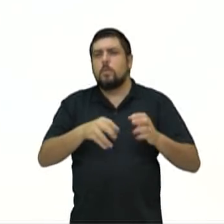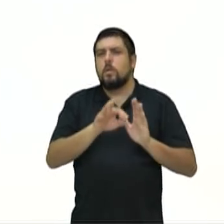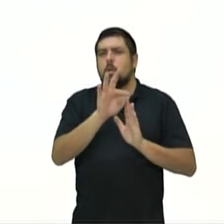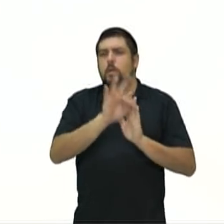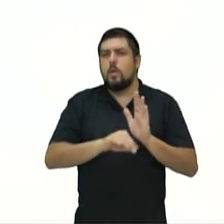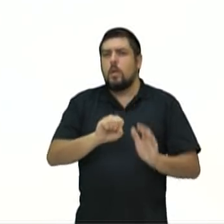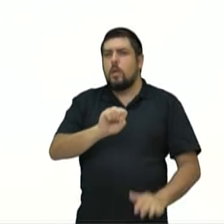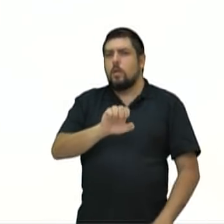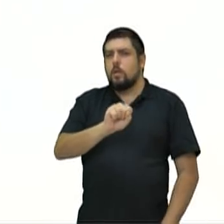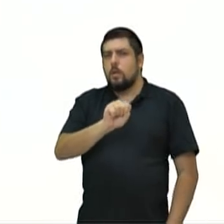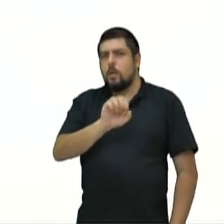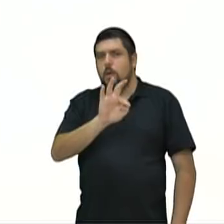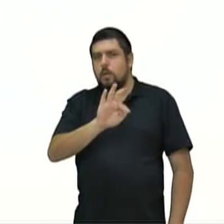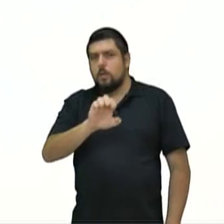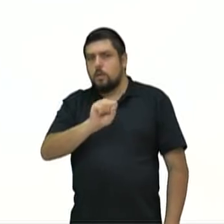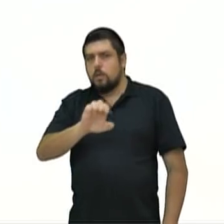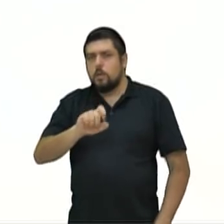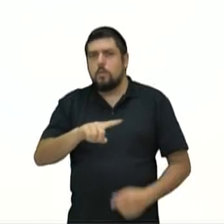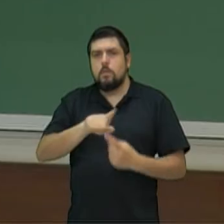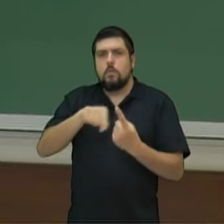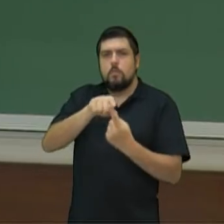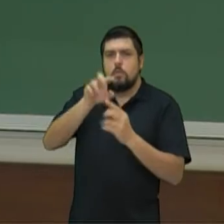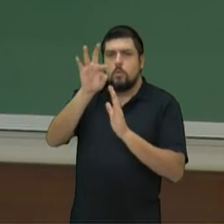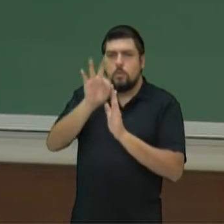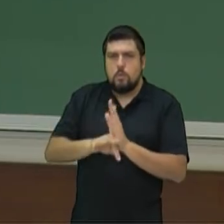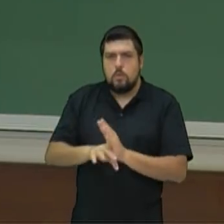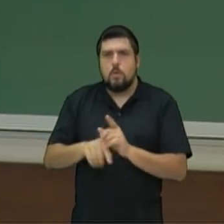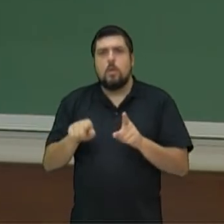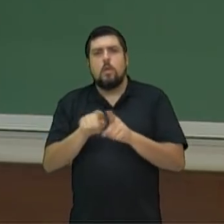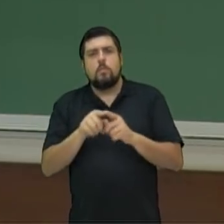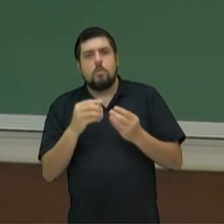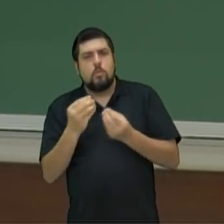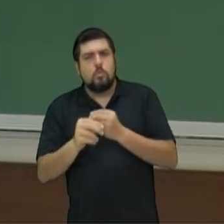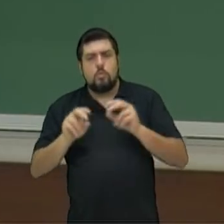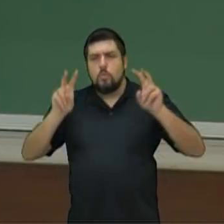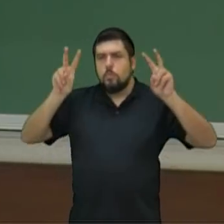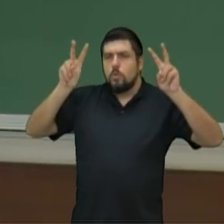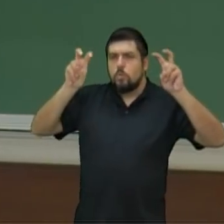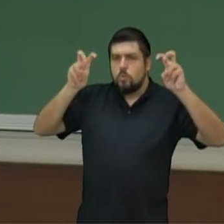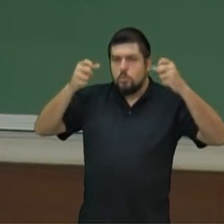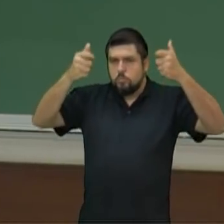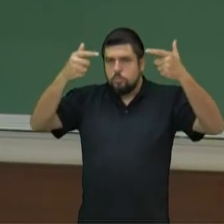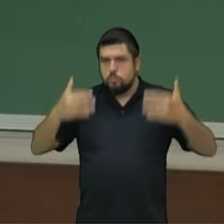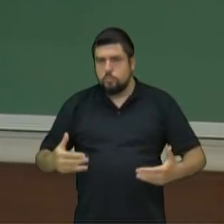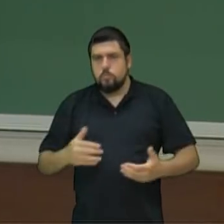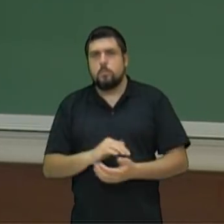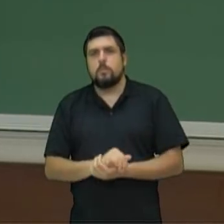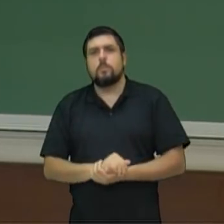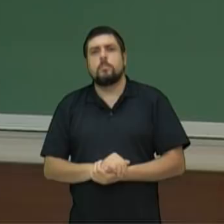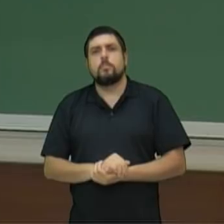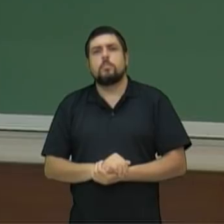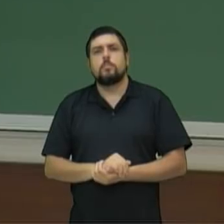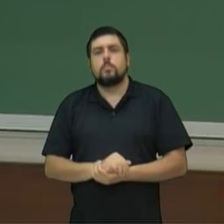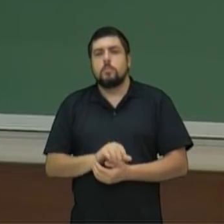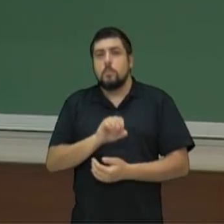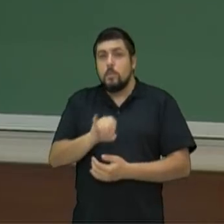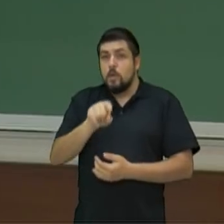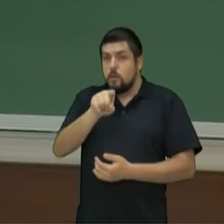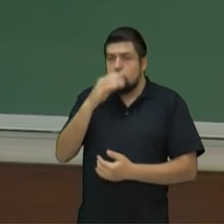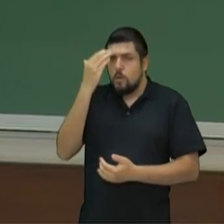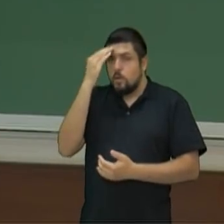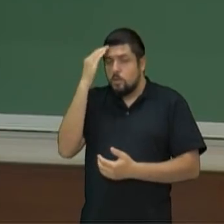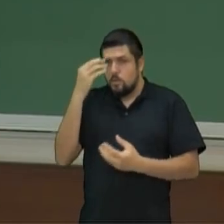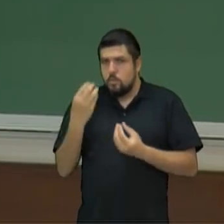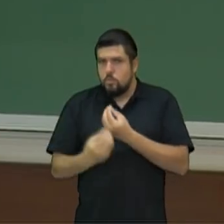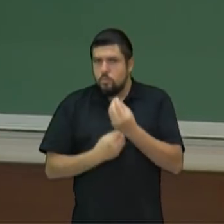argumentos dela, finalidade do texto, forma composicional do tipo. O que eu queria dizer, meus amigos, a vocês? Se vocês entenderem bem essa